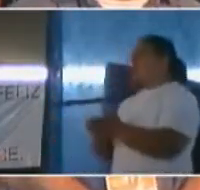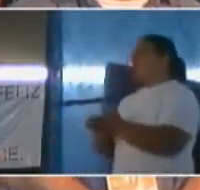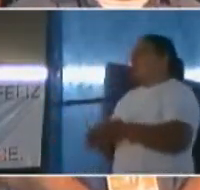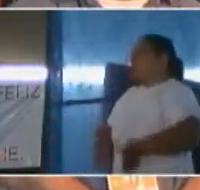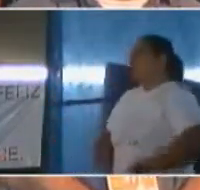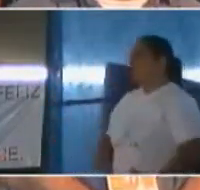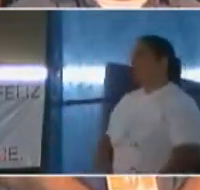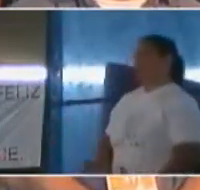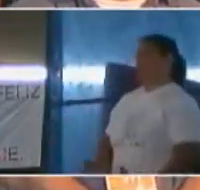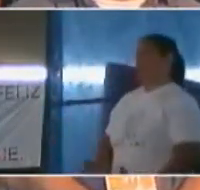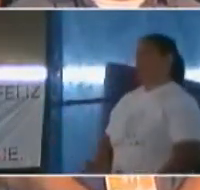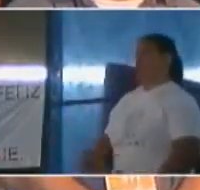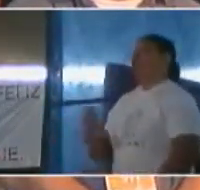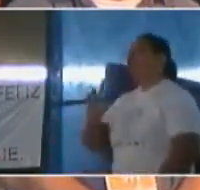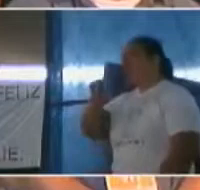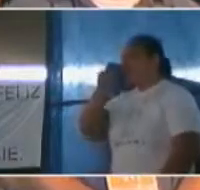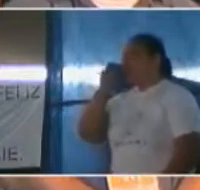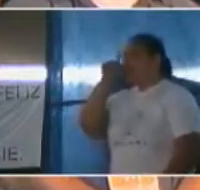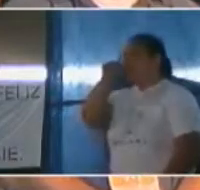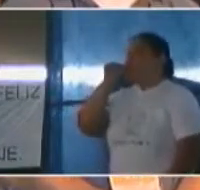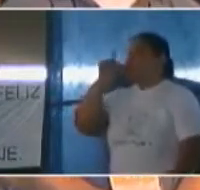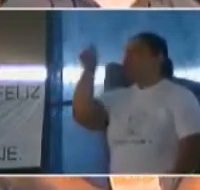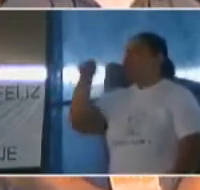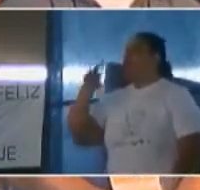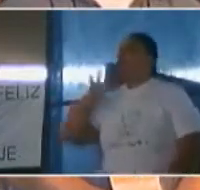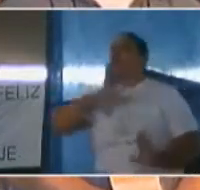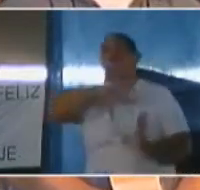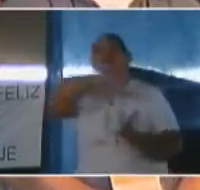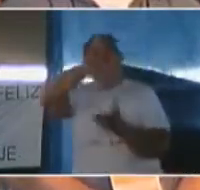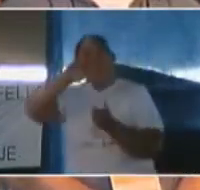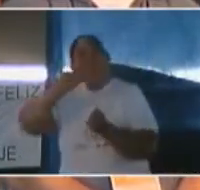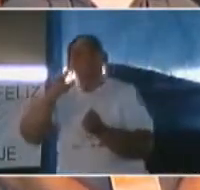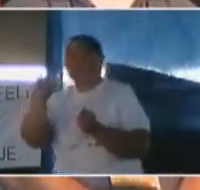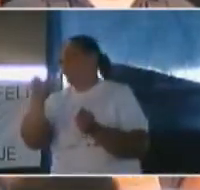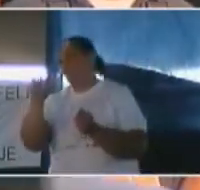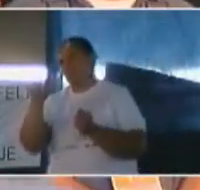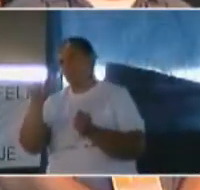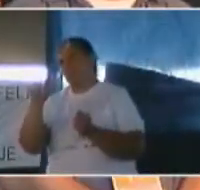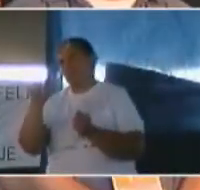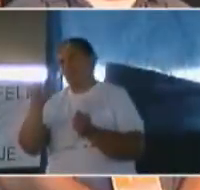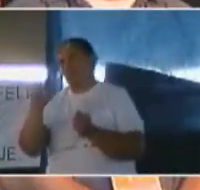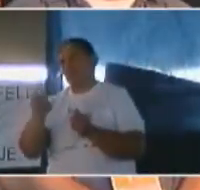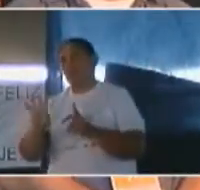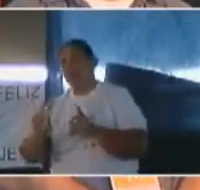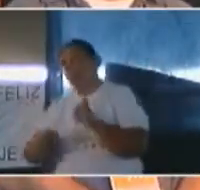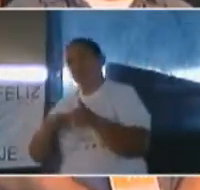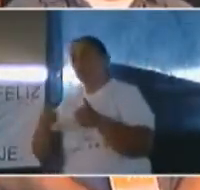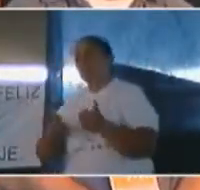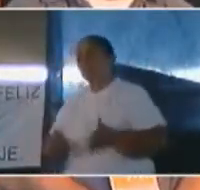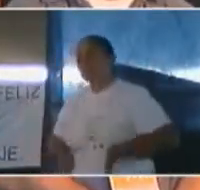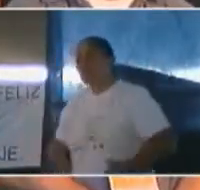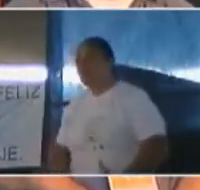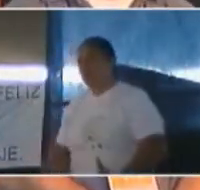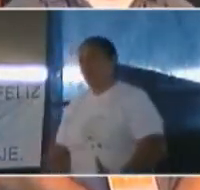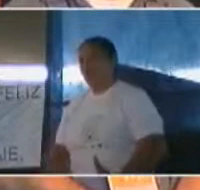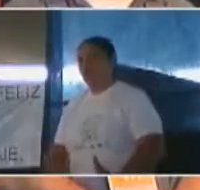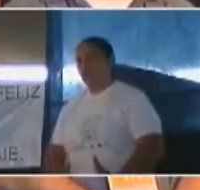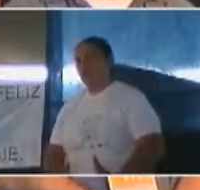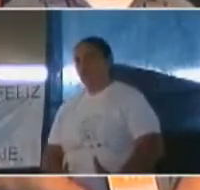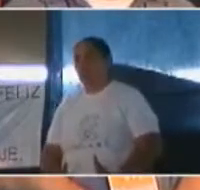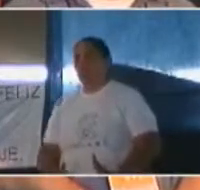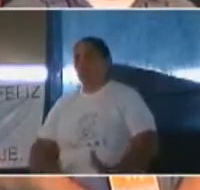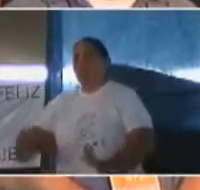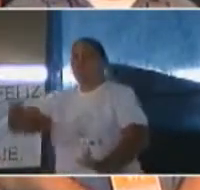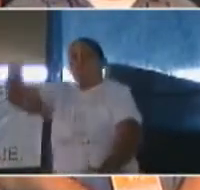oportunidade, todos iguais. Após o nascimento, a gente tem o batismo, para confirmar isso,